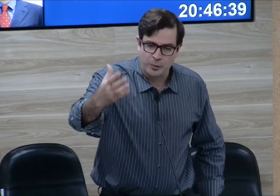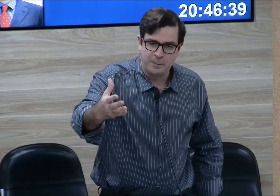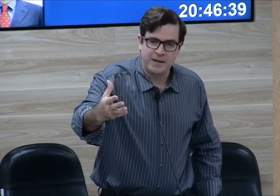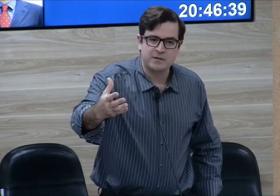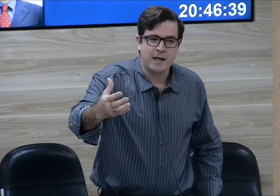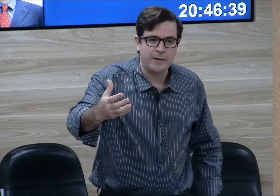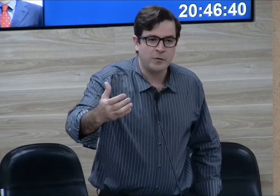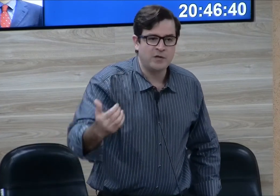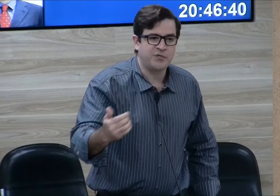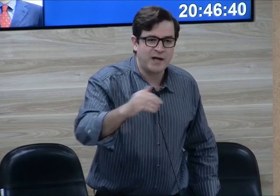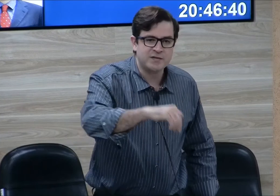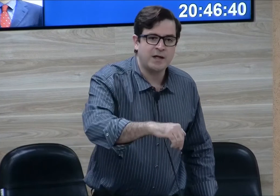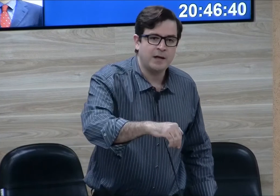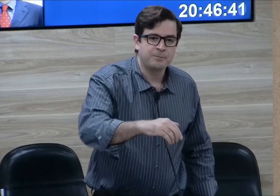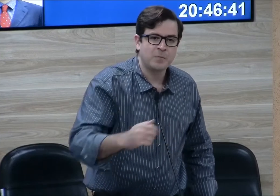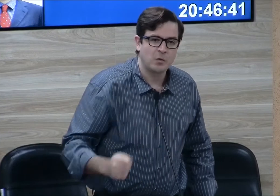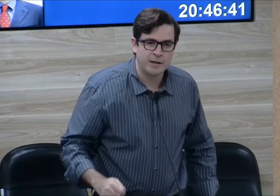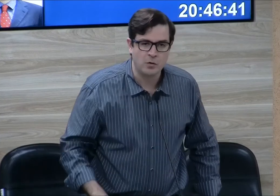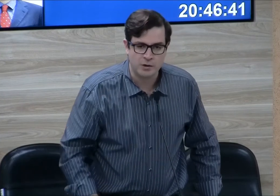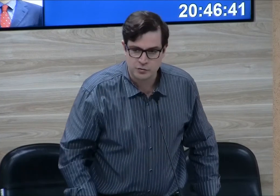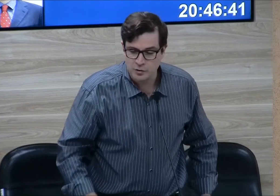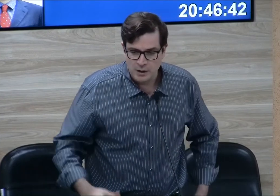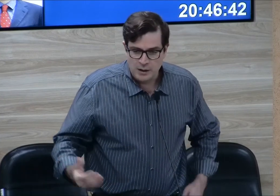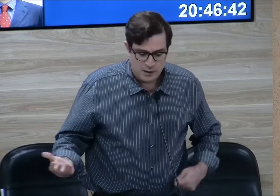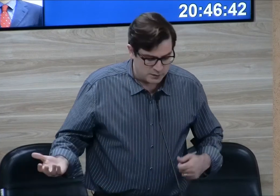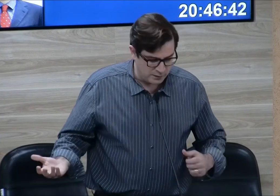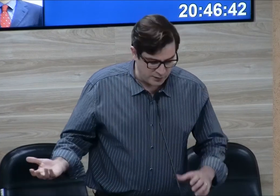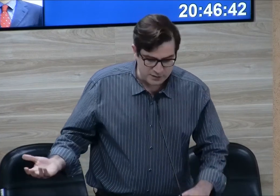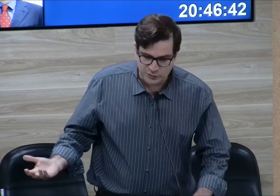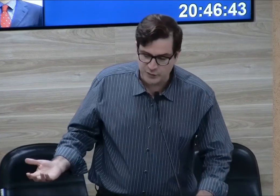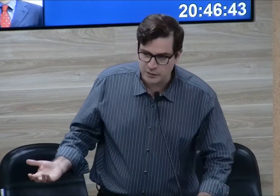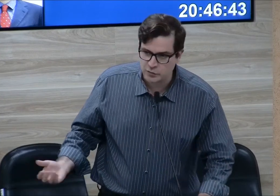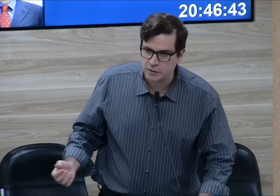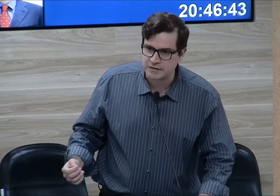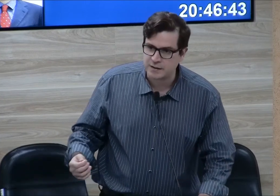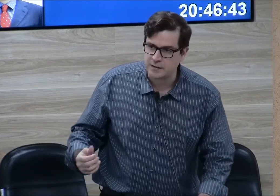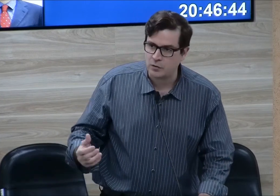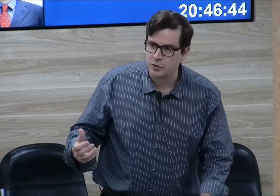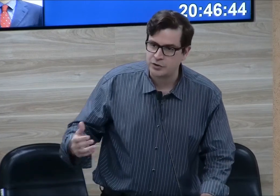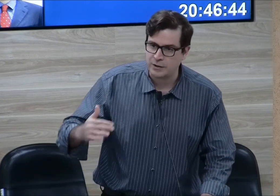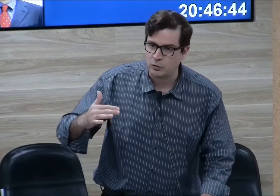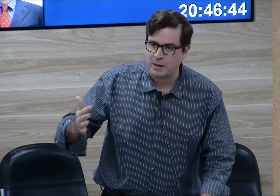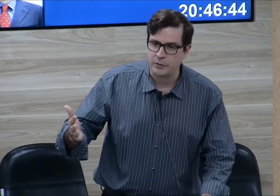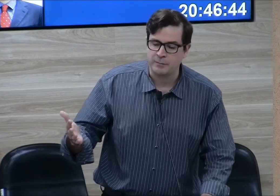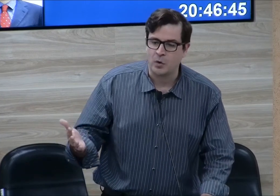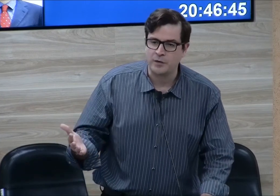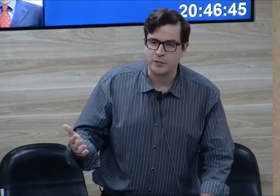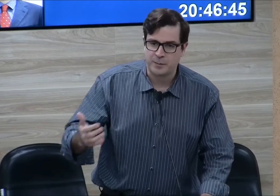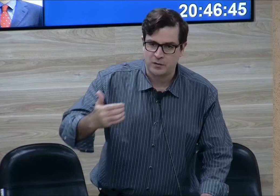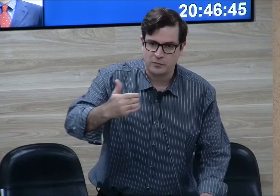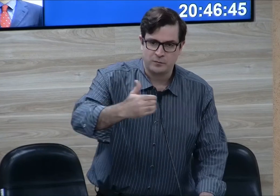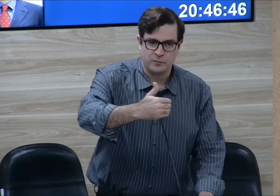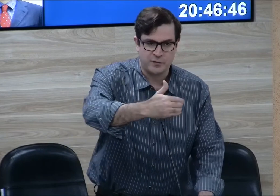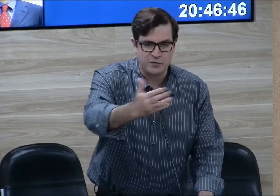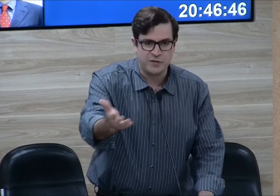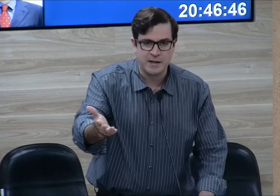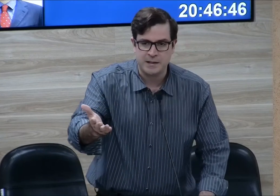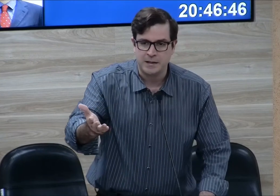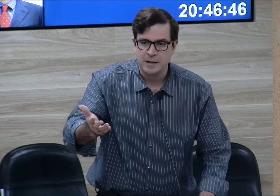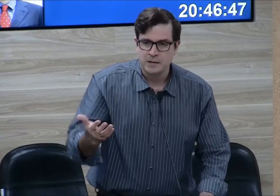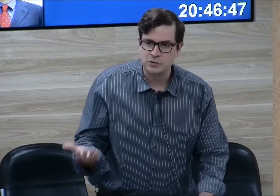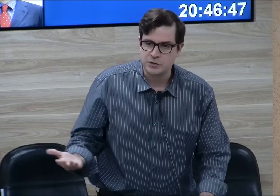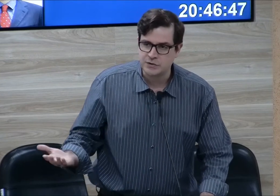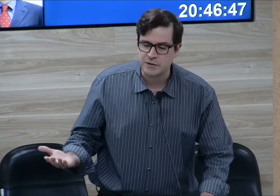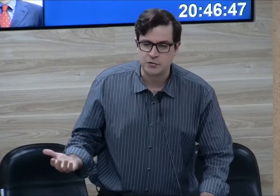no proprietário em fazer o negócio. Se fica difícil você ter hoje, derrubar o imóvel para viver